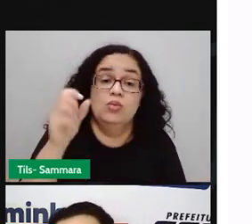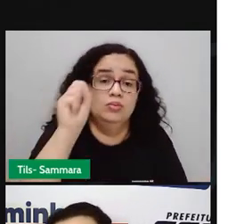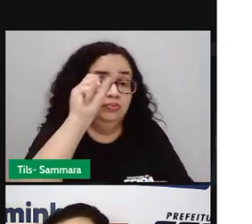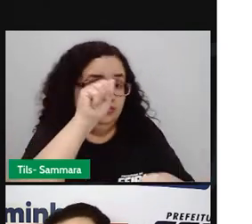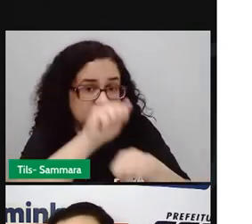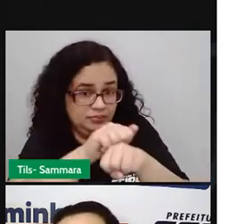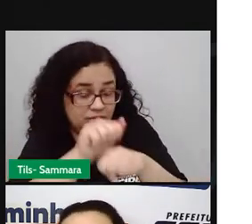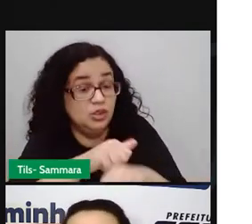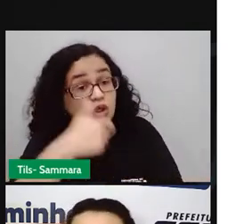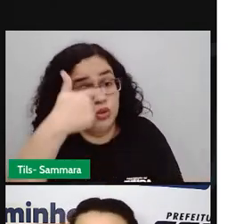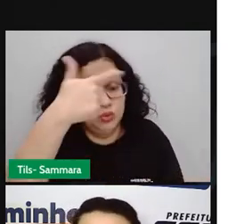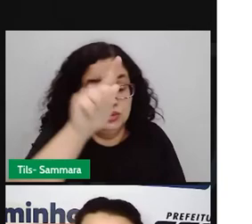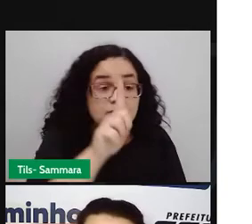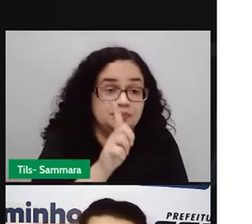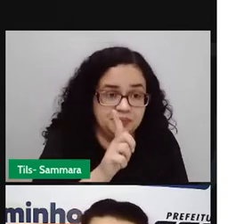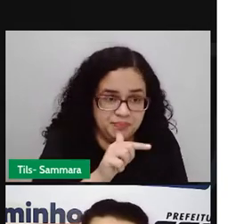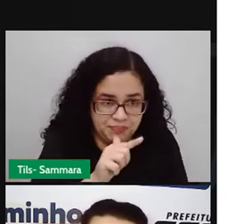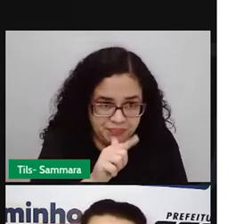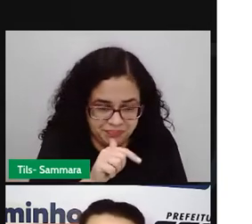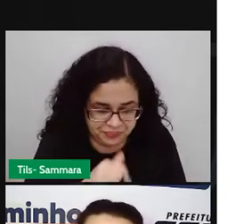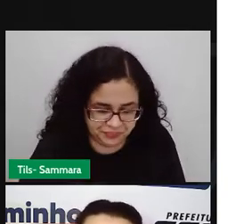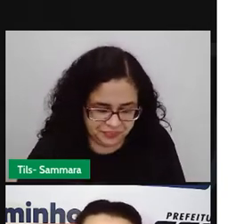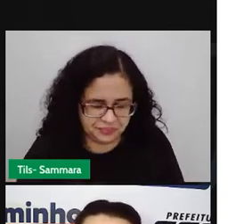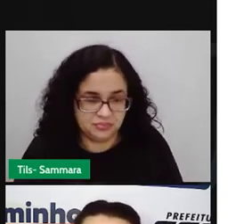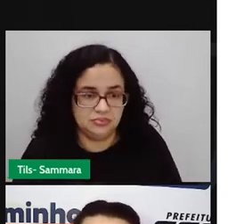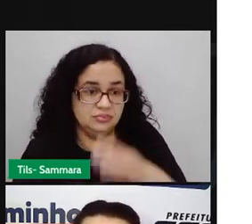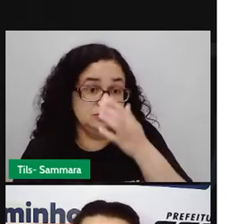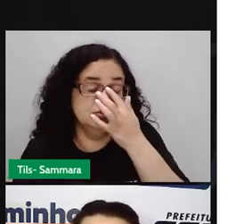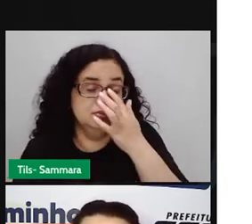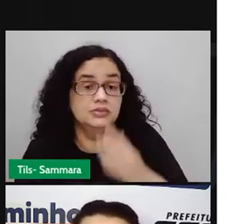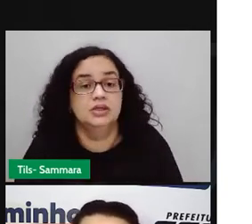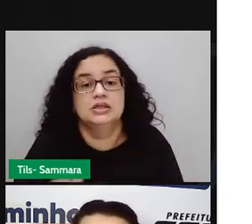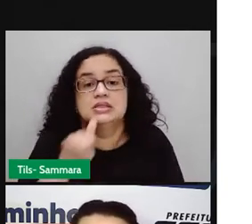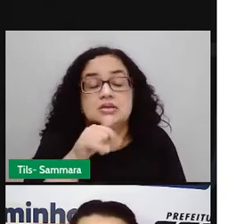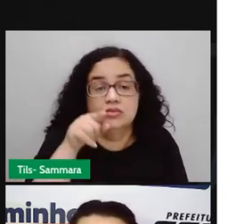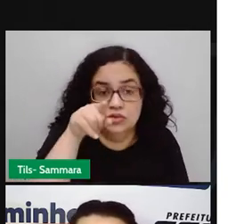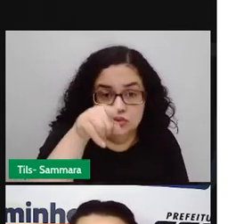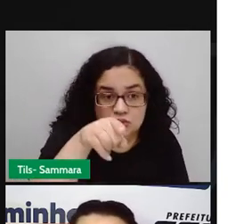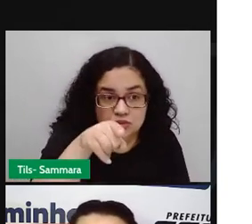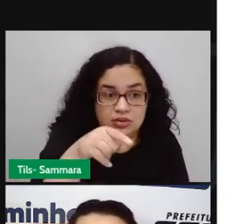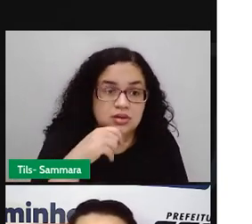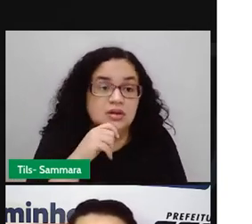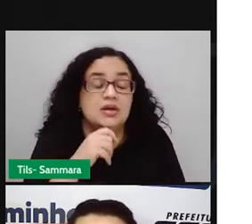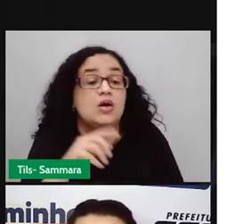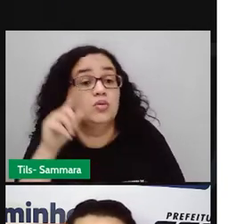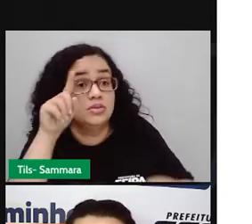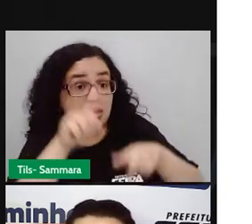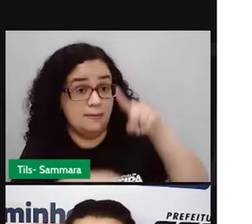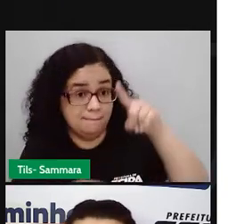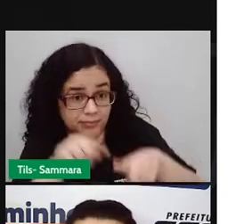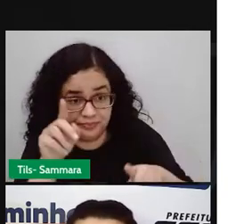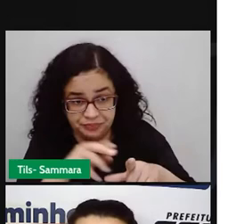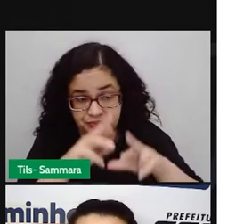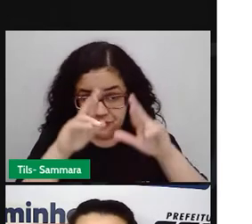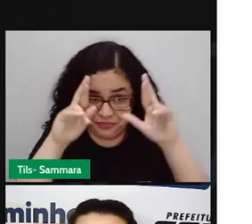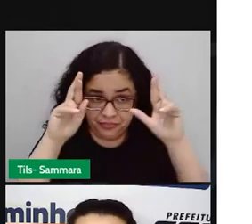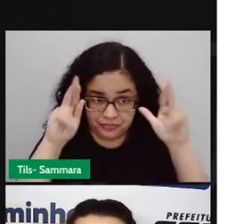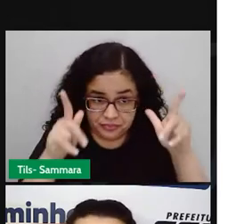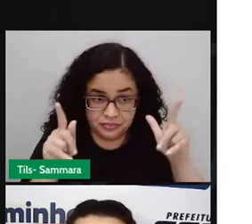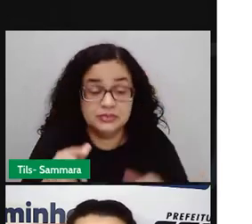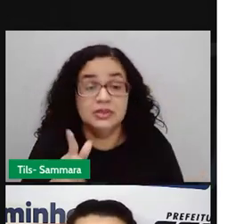quando uma é sólida e a outra é líquida. Aí, no exemplo, aí a gente observa, né, alguns materiais